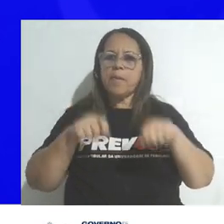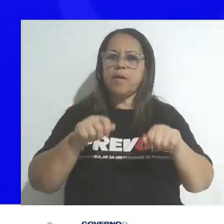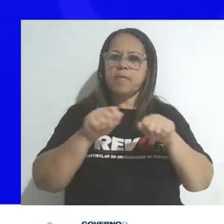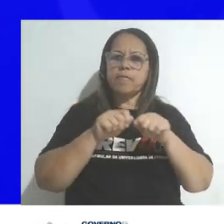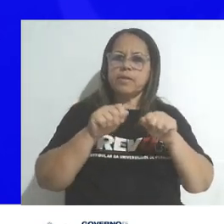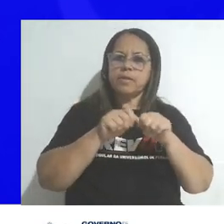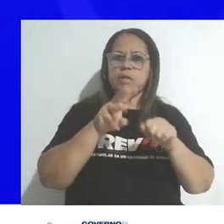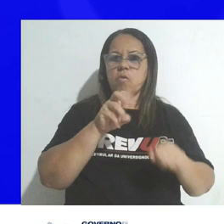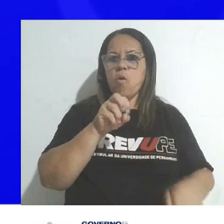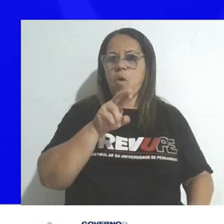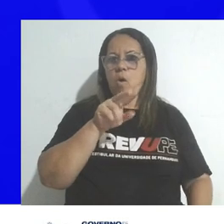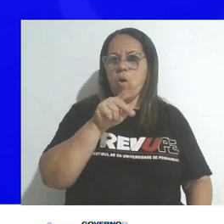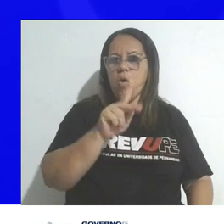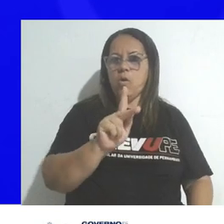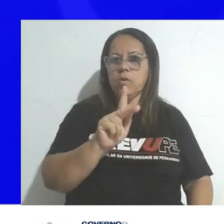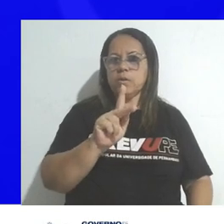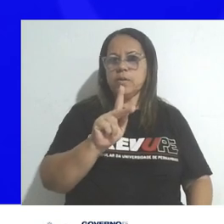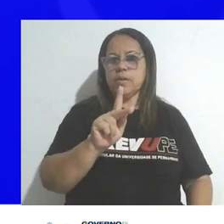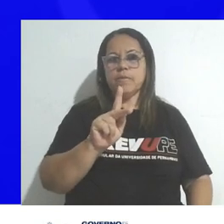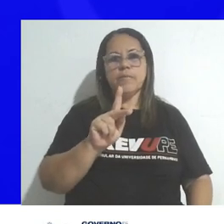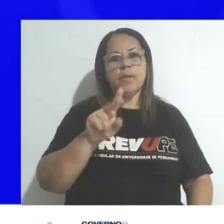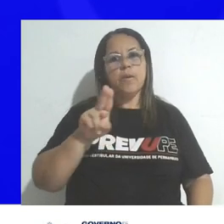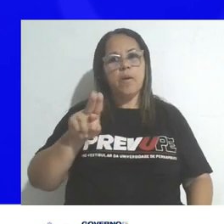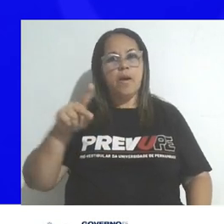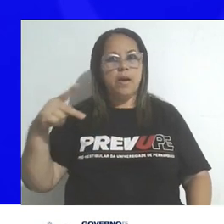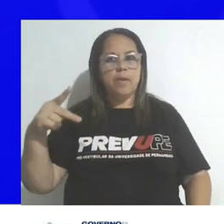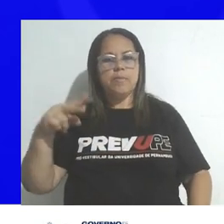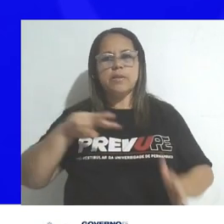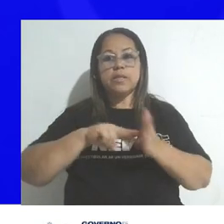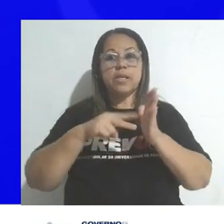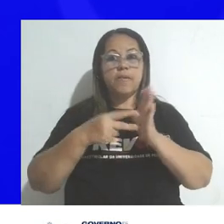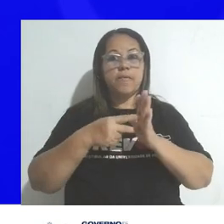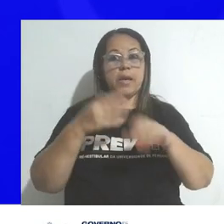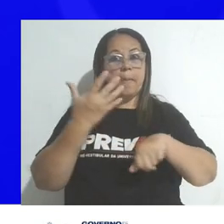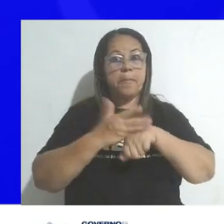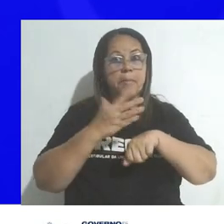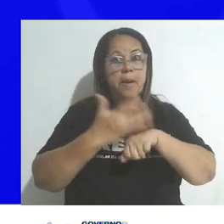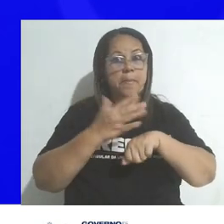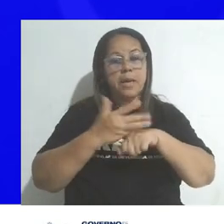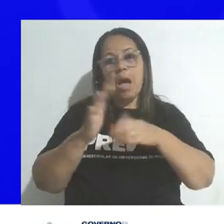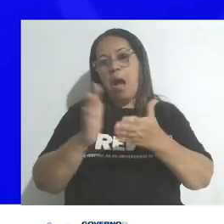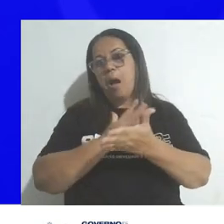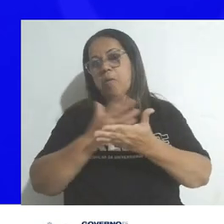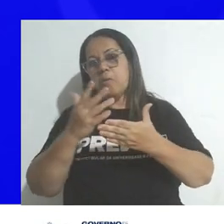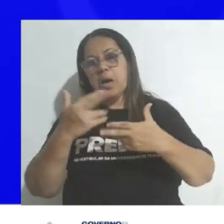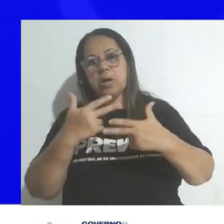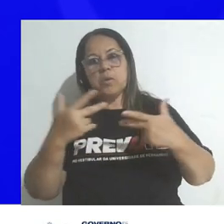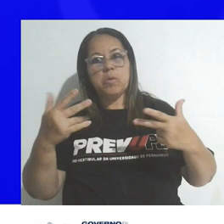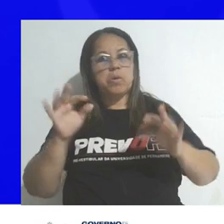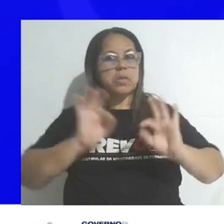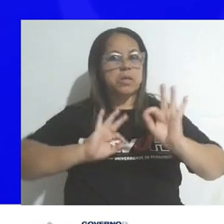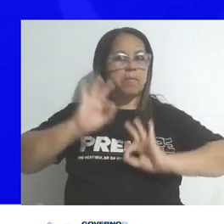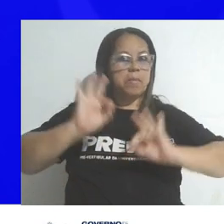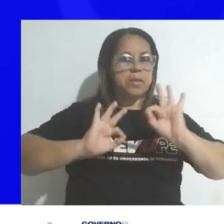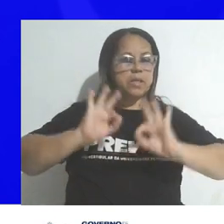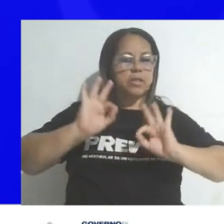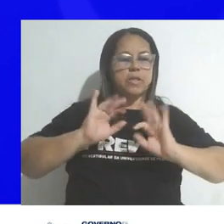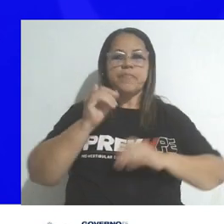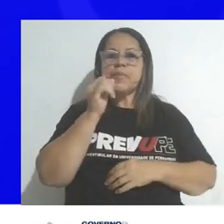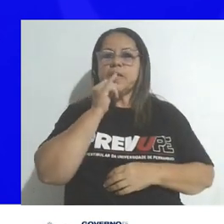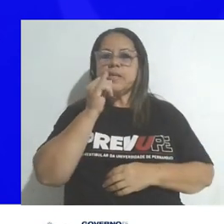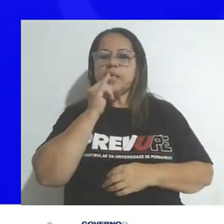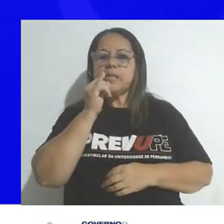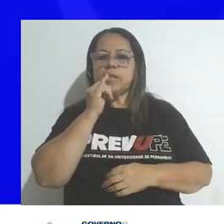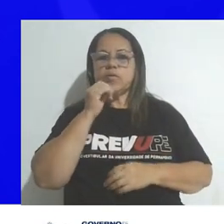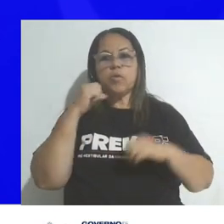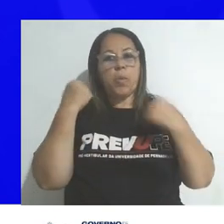verbo work é o verbo workout. Workout significa preparar alguma coisa, planejar alguma coisa. Então, por exemplo, se eu